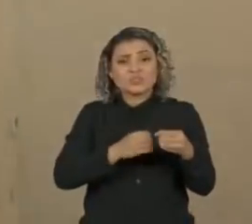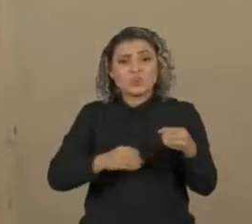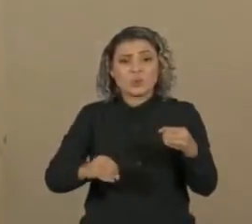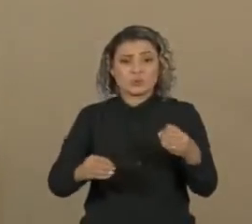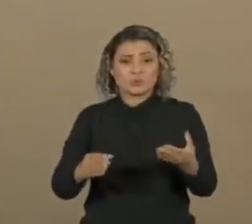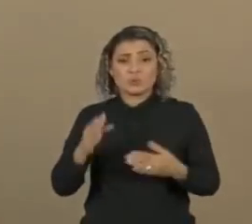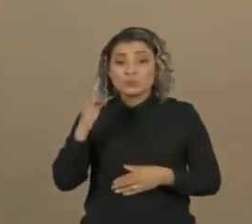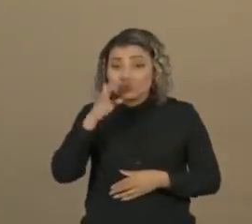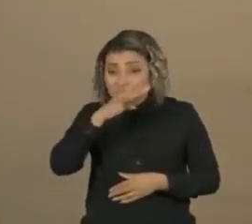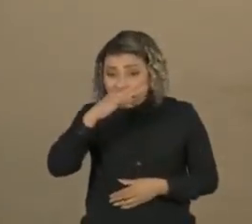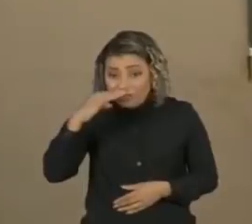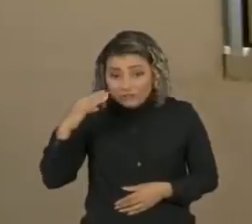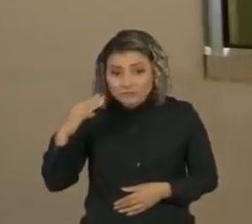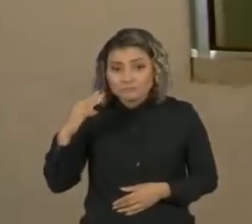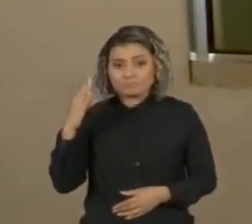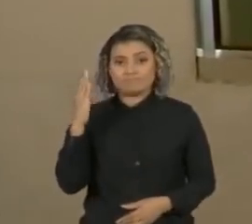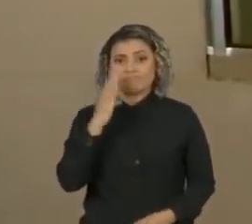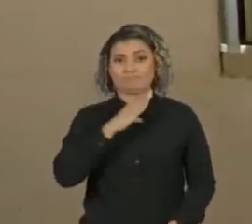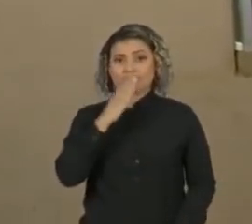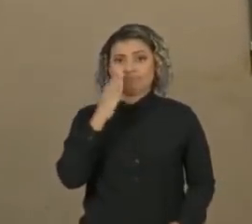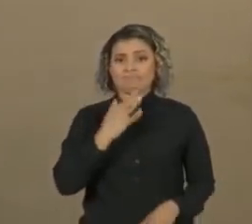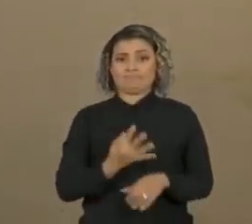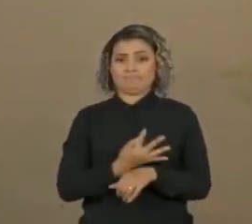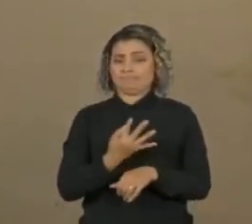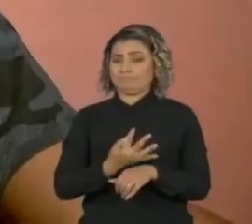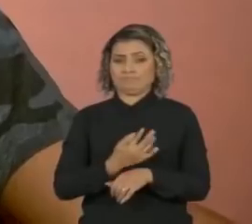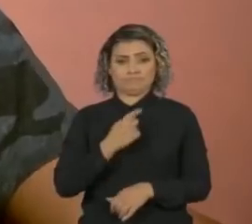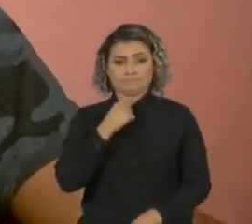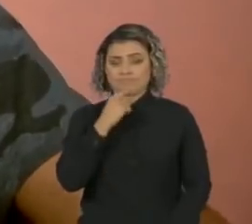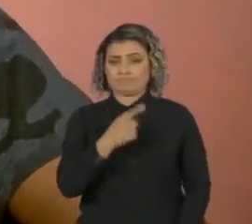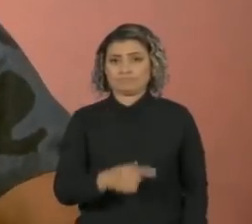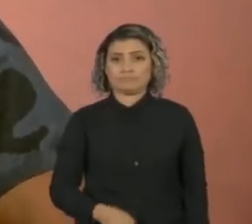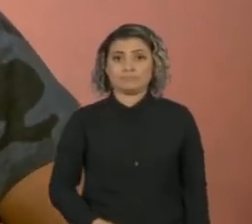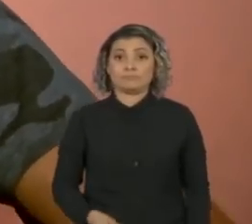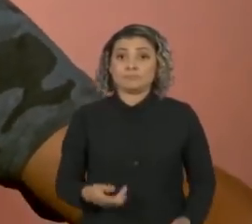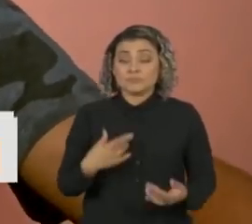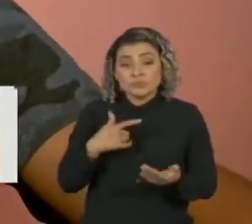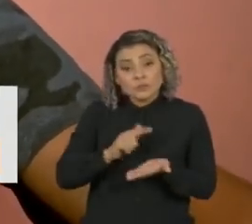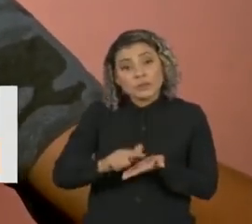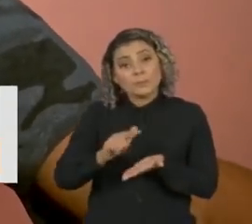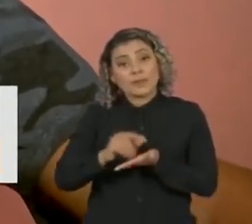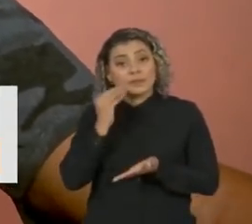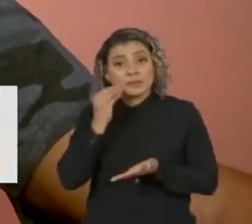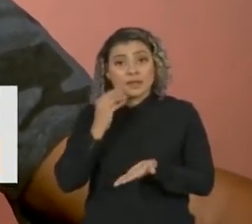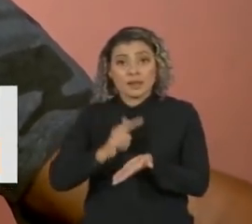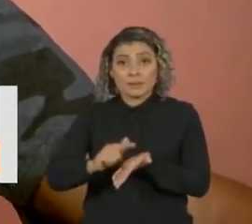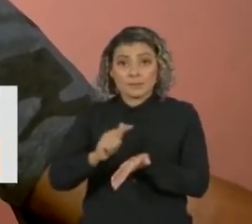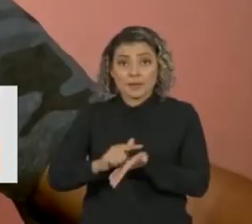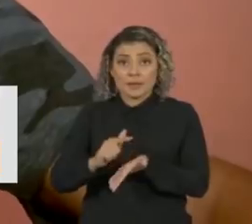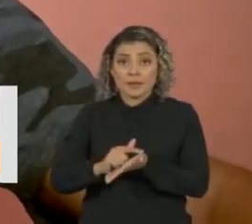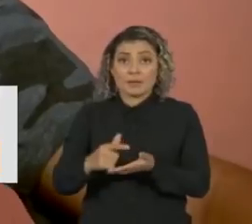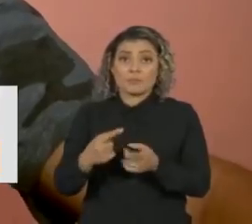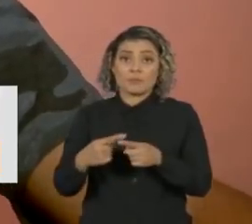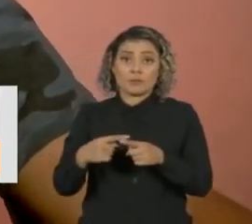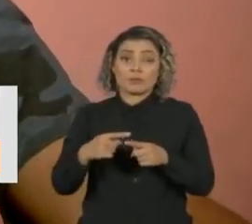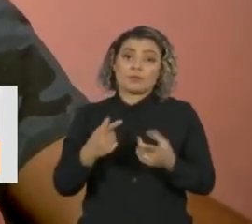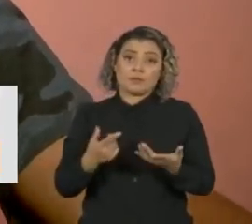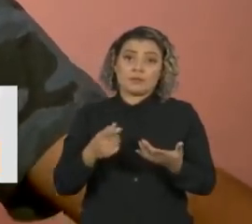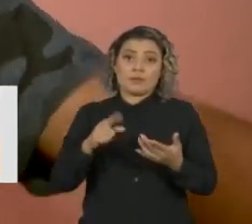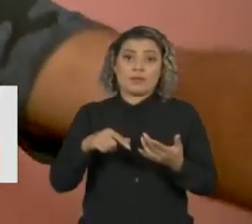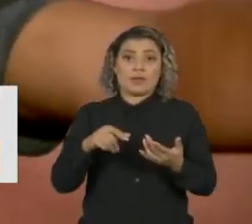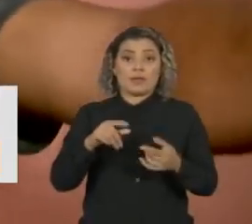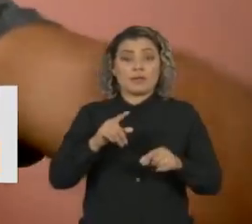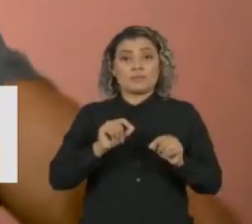O cheiro também é quase insuportável. Eu vou tirar o grosso, vou nem lavar, porque eu vou gastar com material de